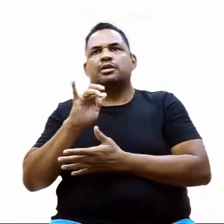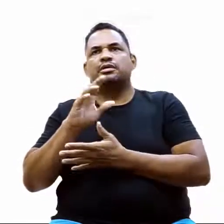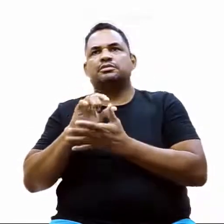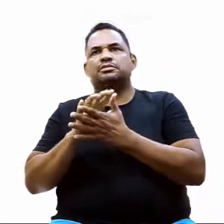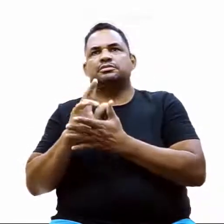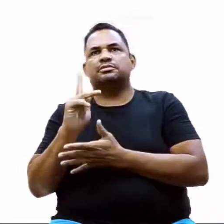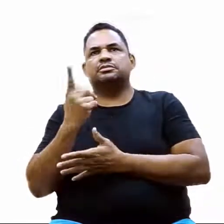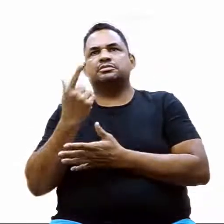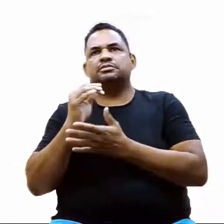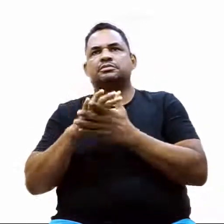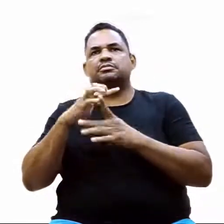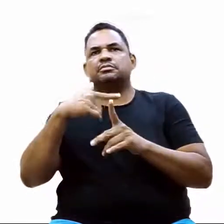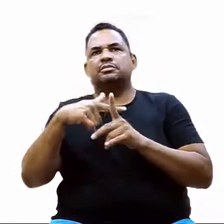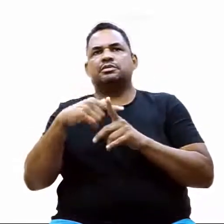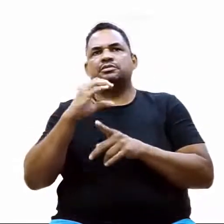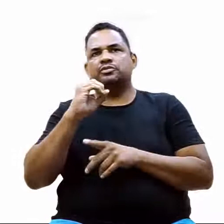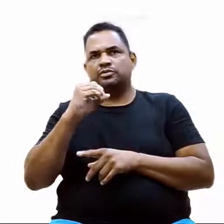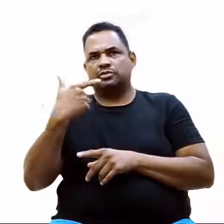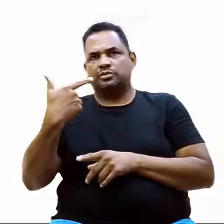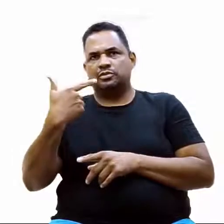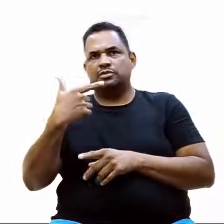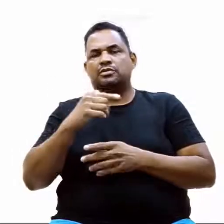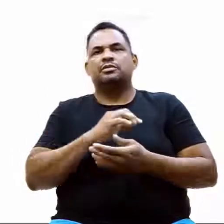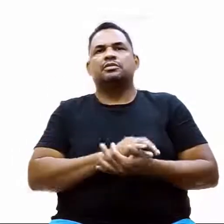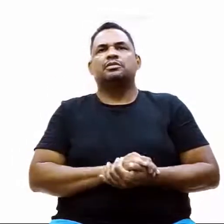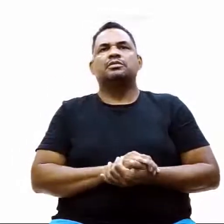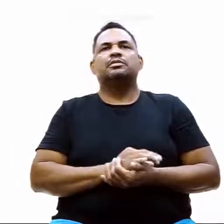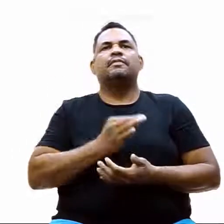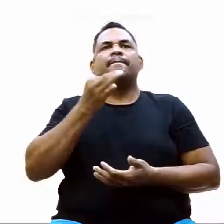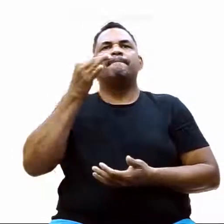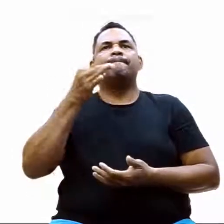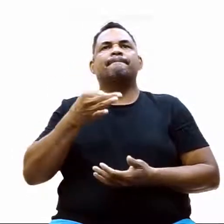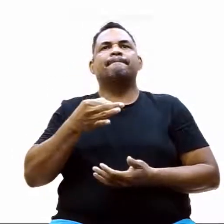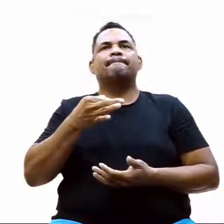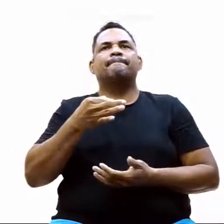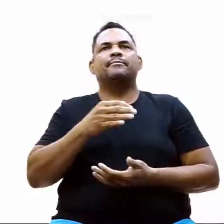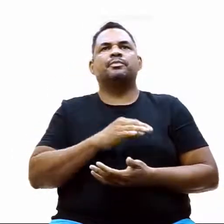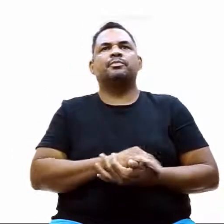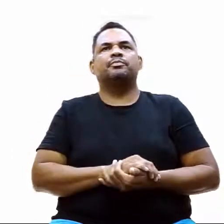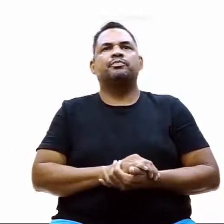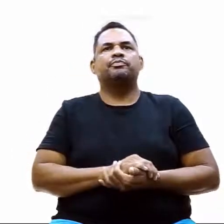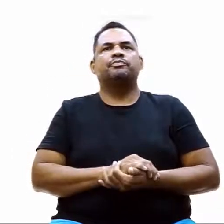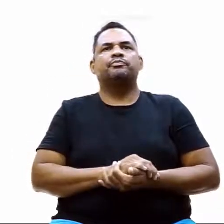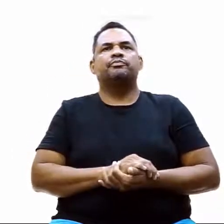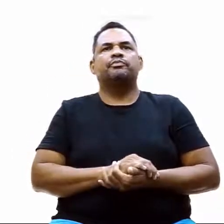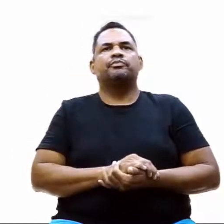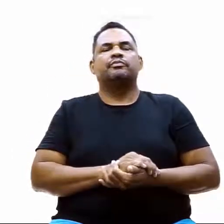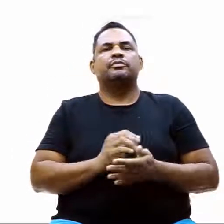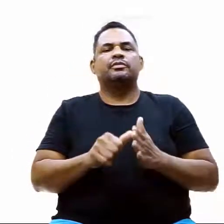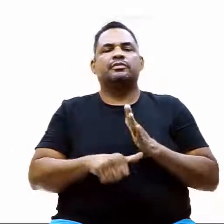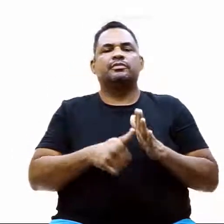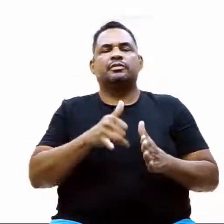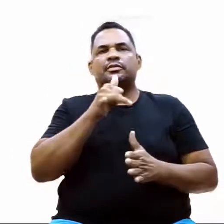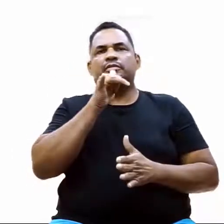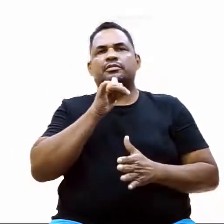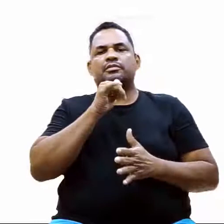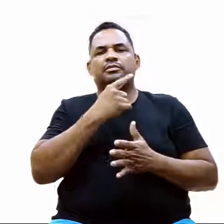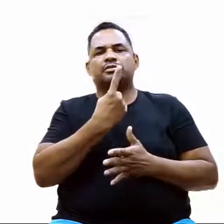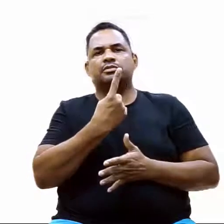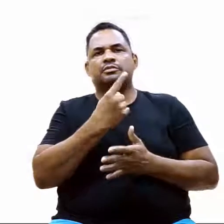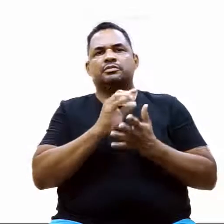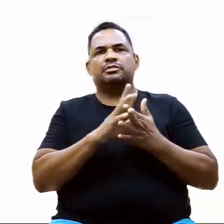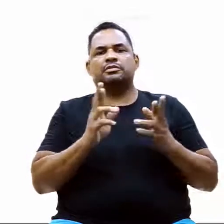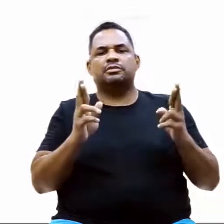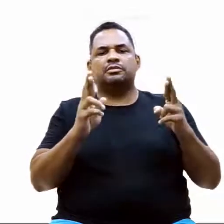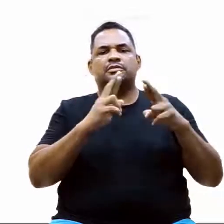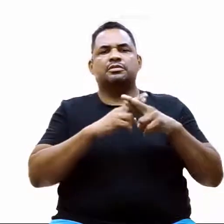mais oxigênio, certo? Aqui, enquanto o primeiro exemplo e o segundo foi uma reação de síntese